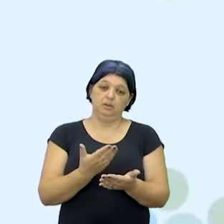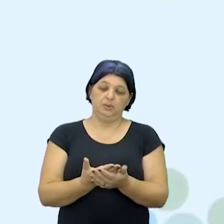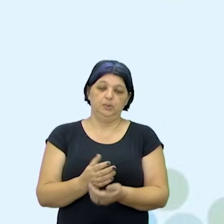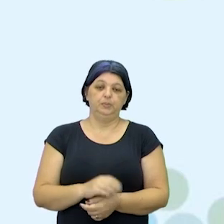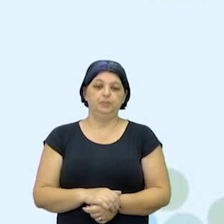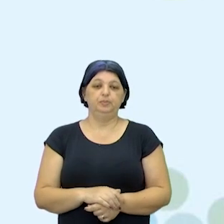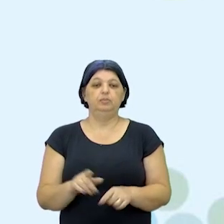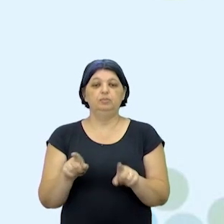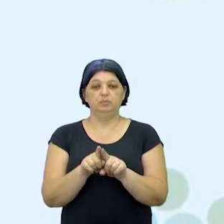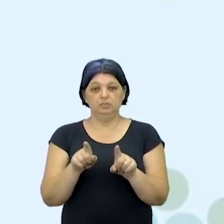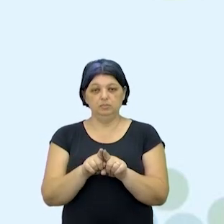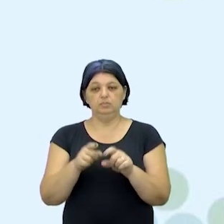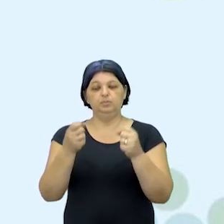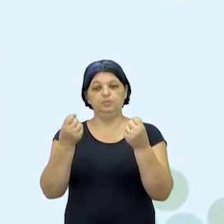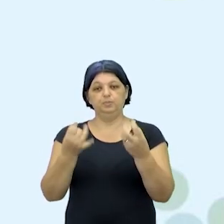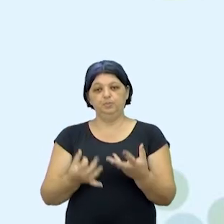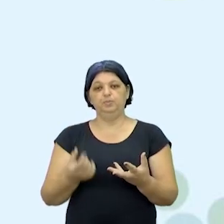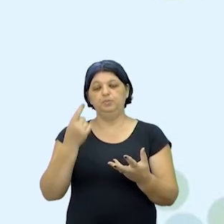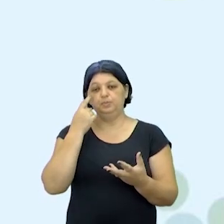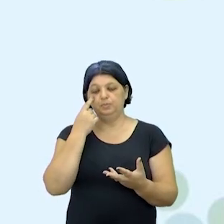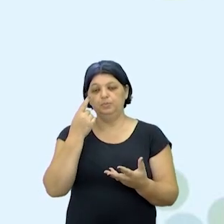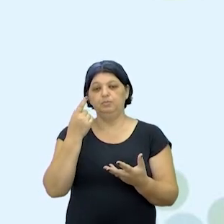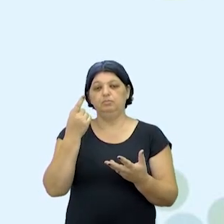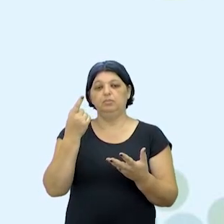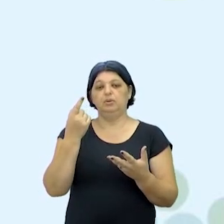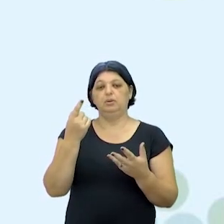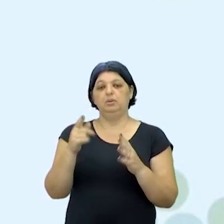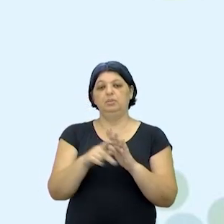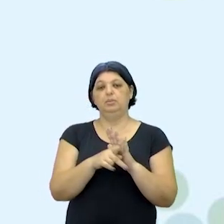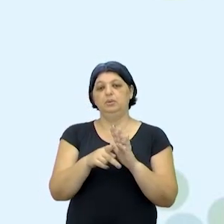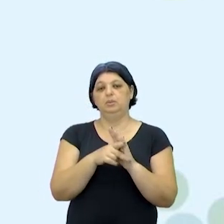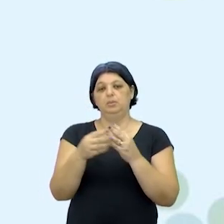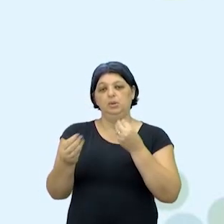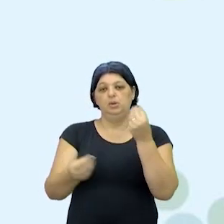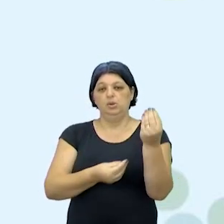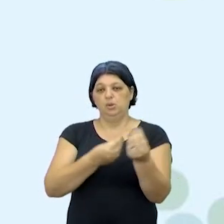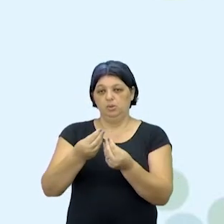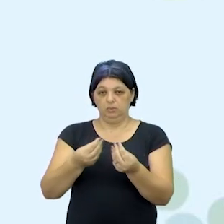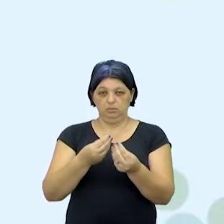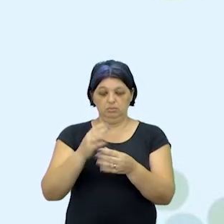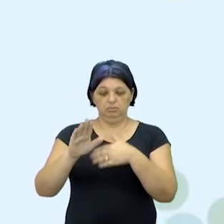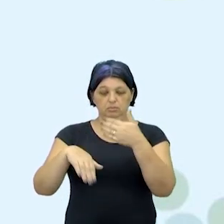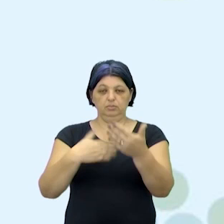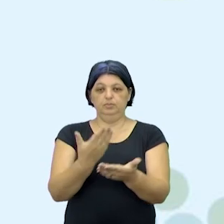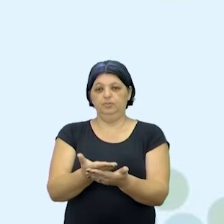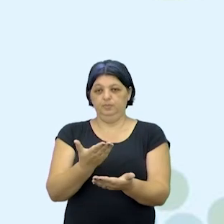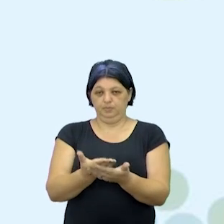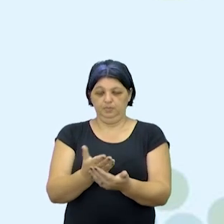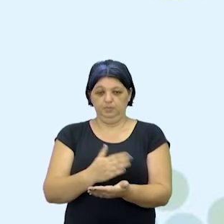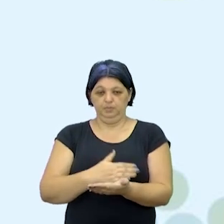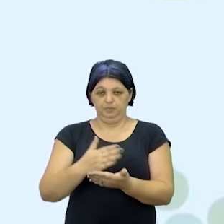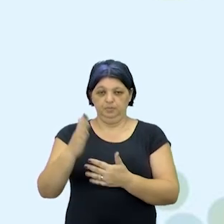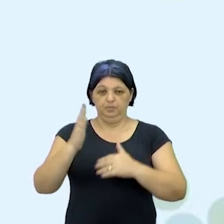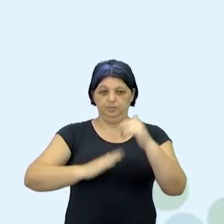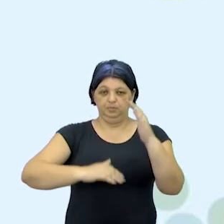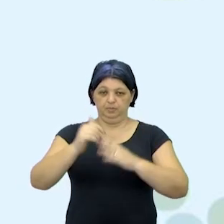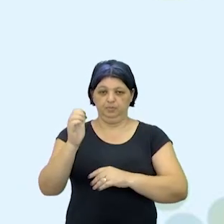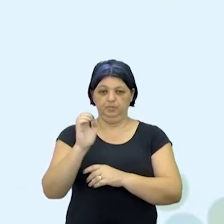que também norteia e encaminha a nossa aula. A gente começa com a